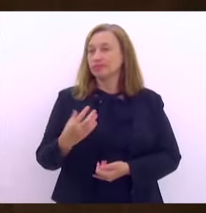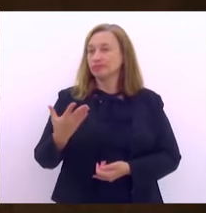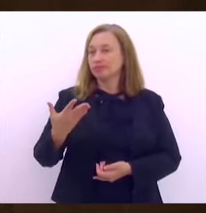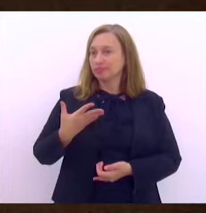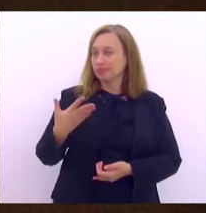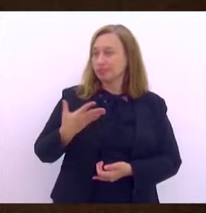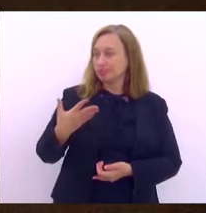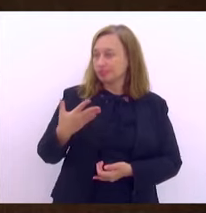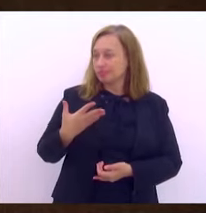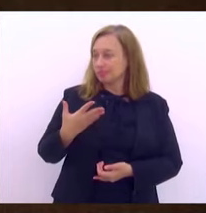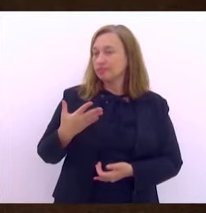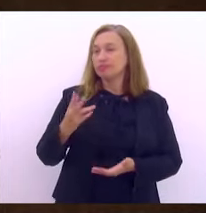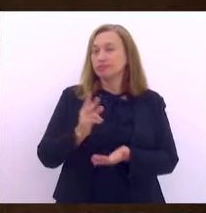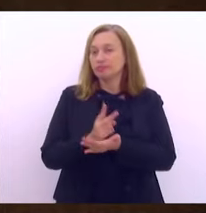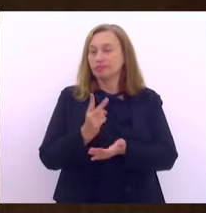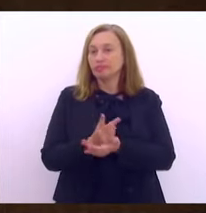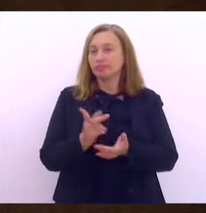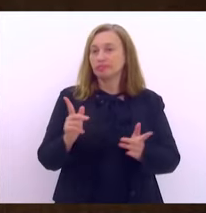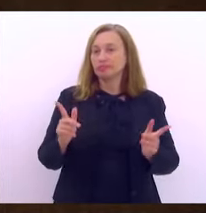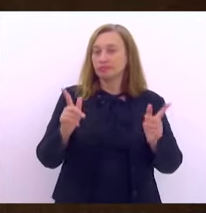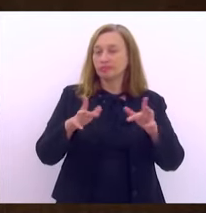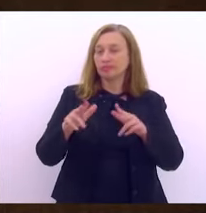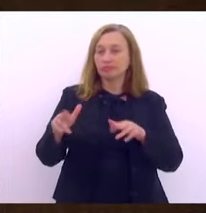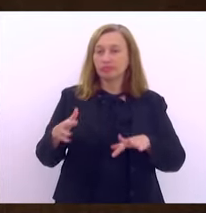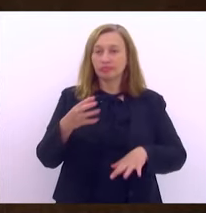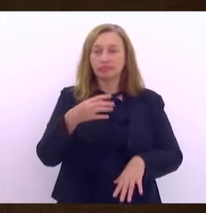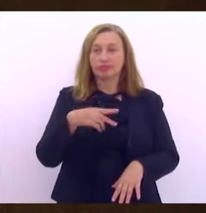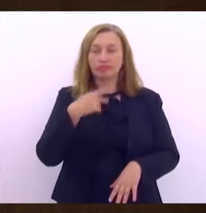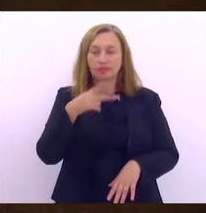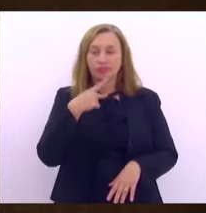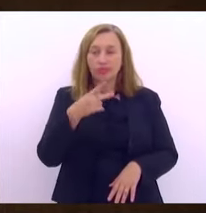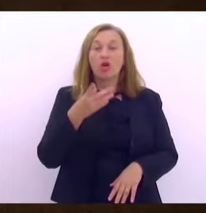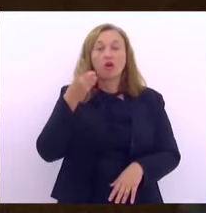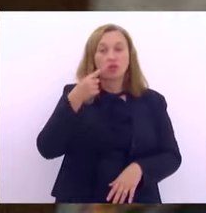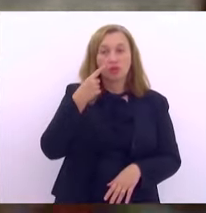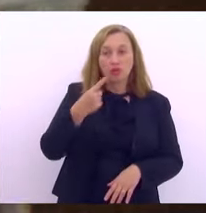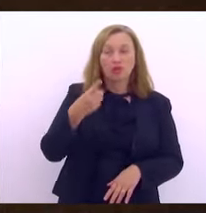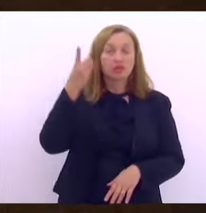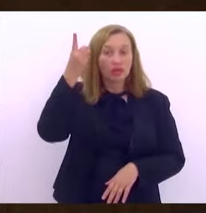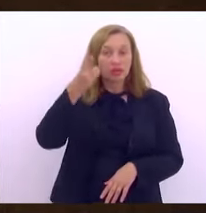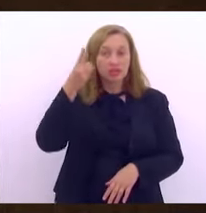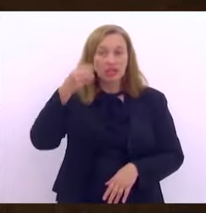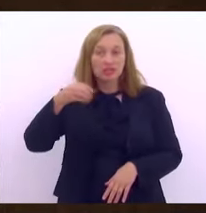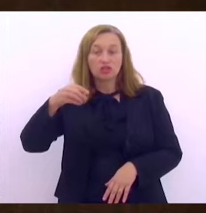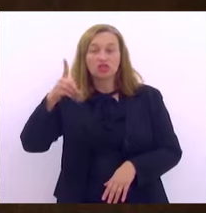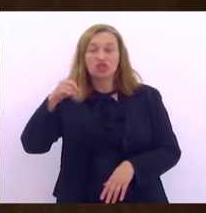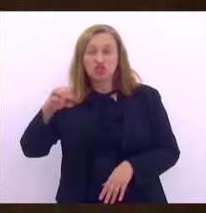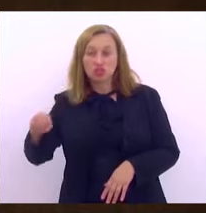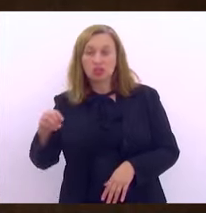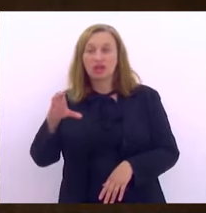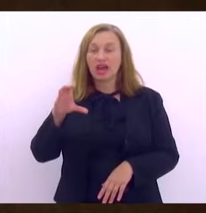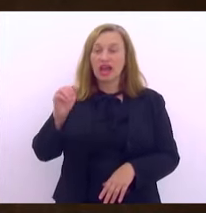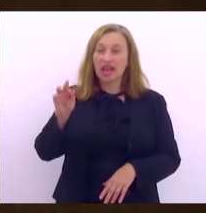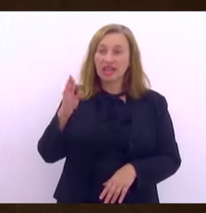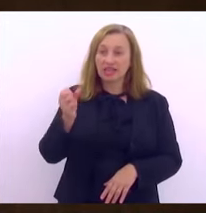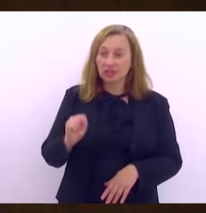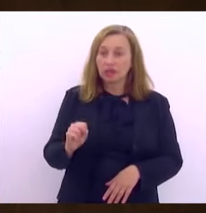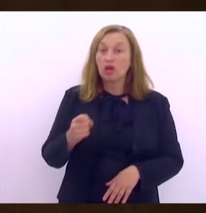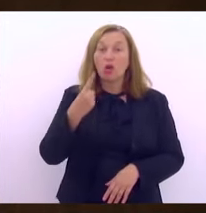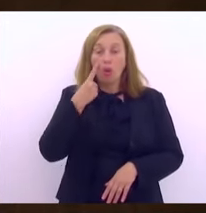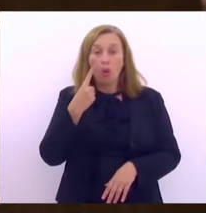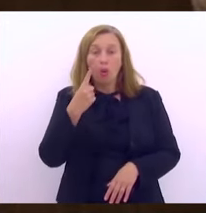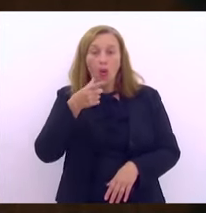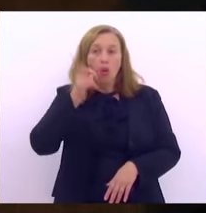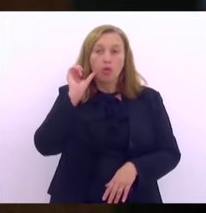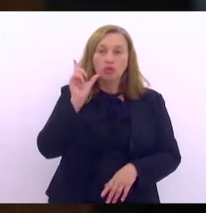nossas divergências, porque eu vi ontem, deputado Dino, deputado Carlinhos, eu vi ontem uma matéria